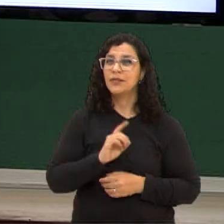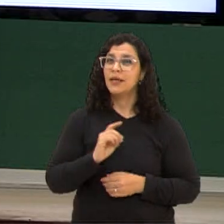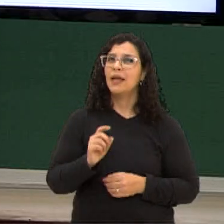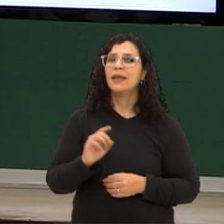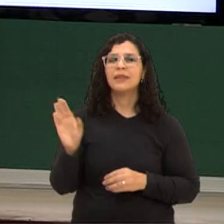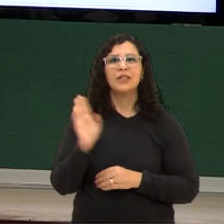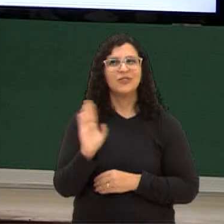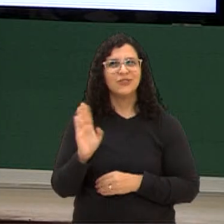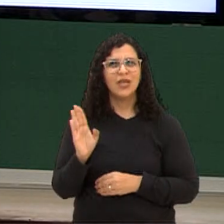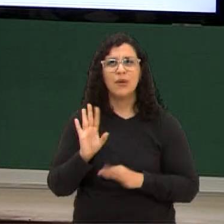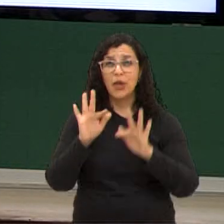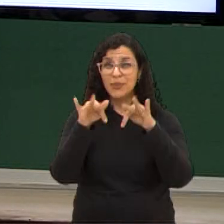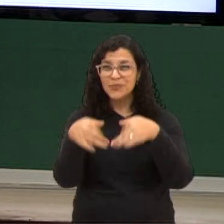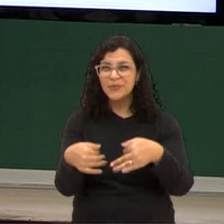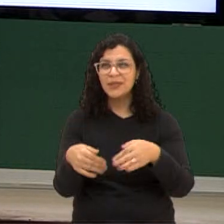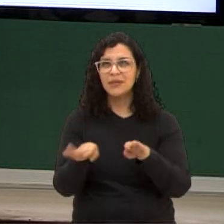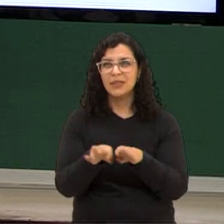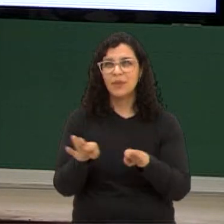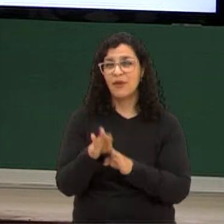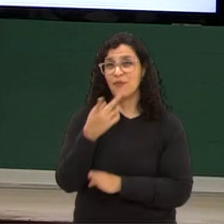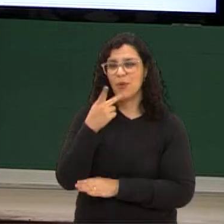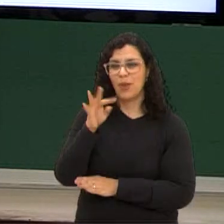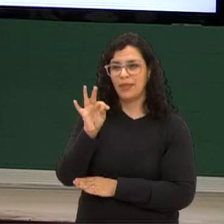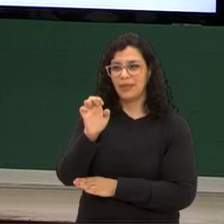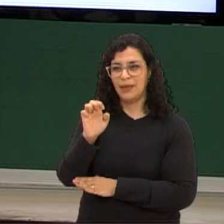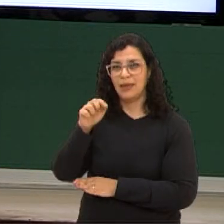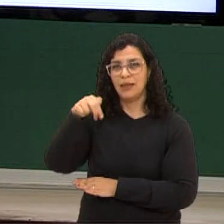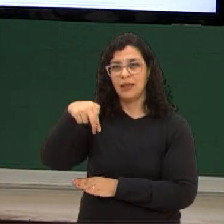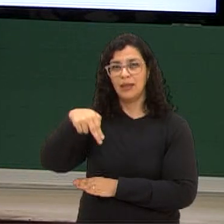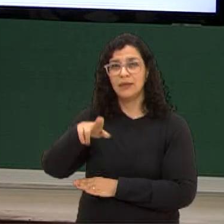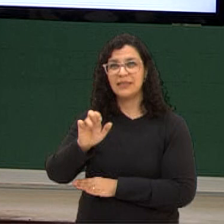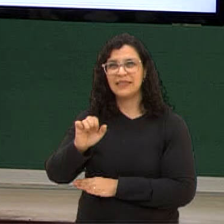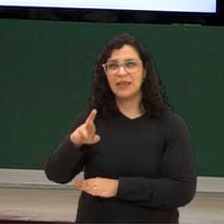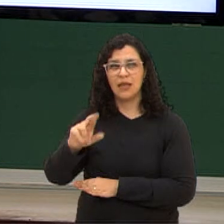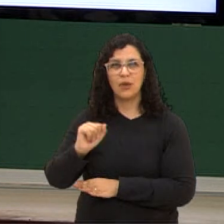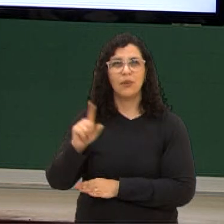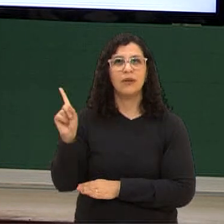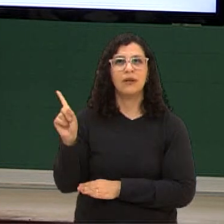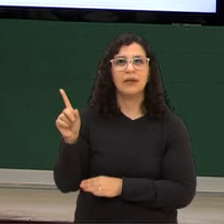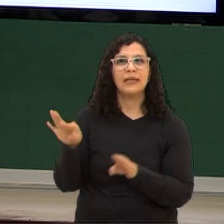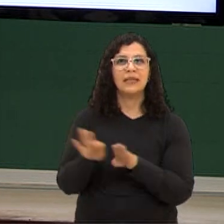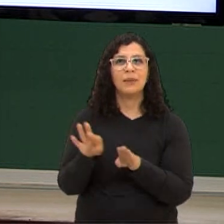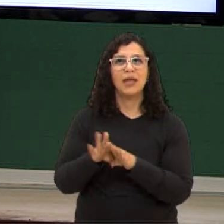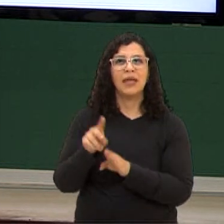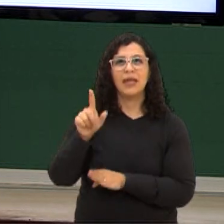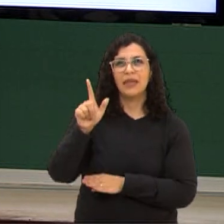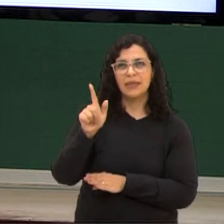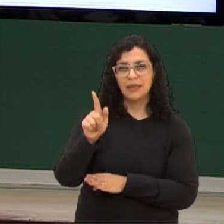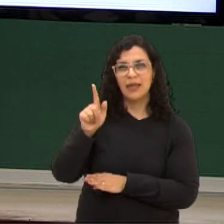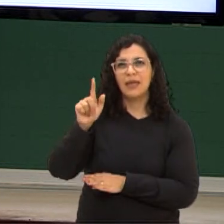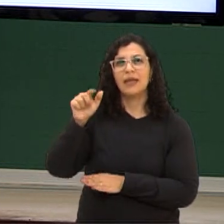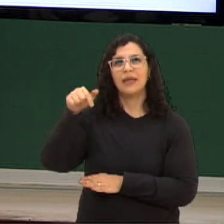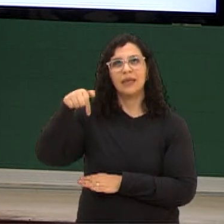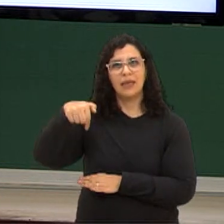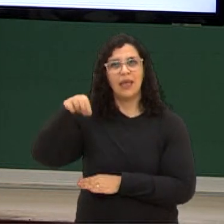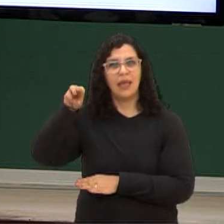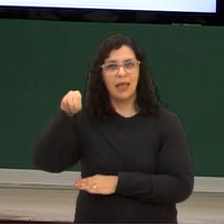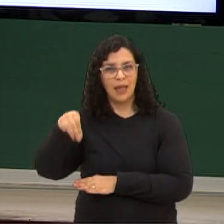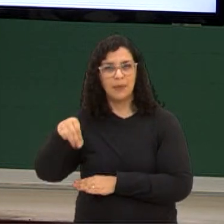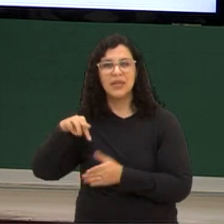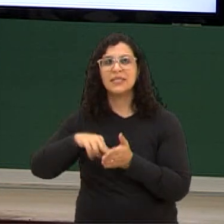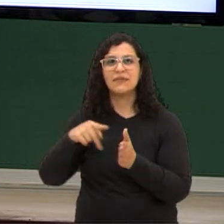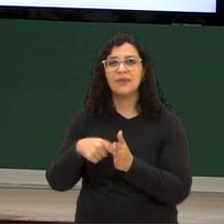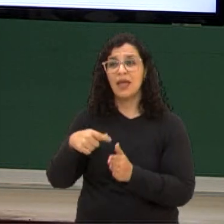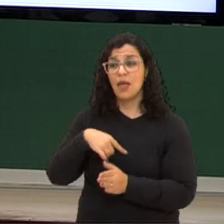despedida, ali no outro bilhete que vimos era o te quiero, aqui o TQM é a abreviação de te quiero mucho, então te amo